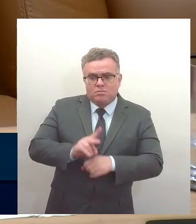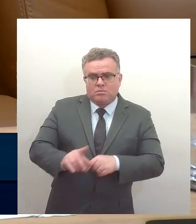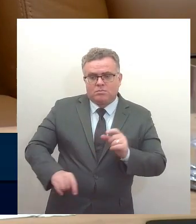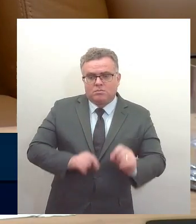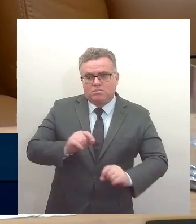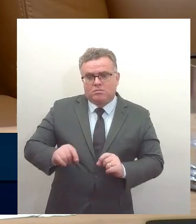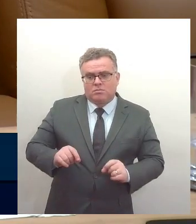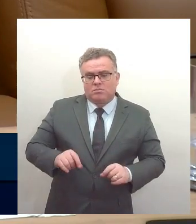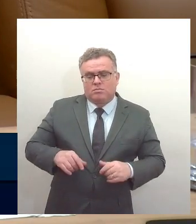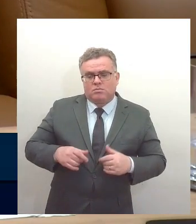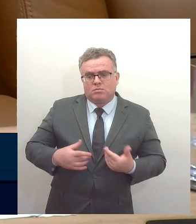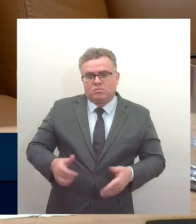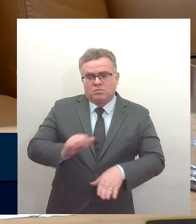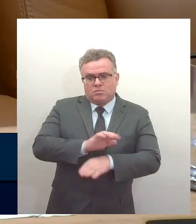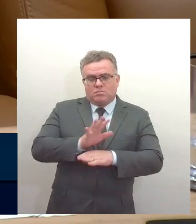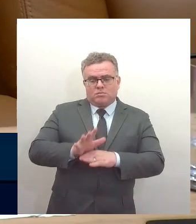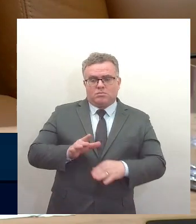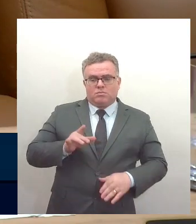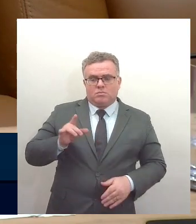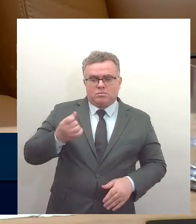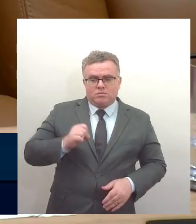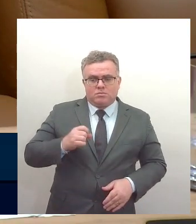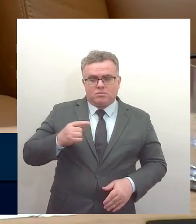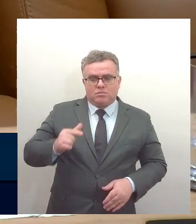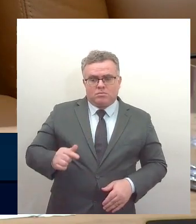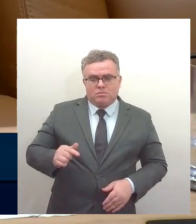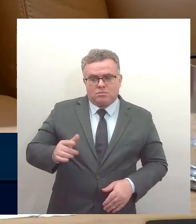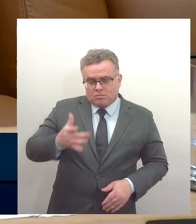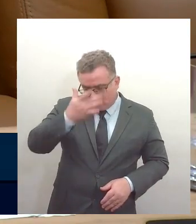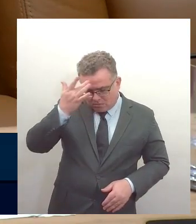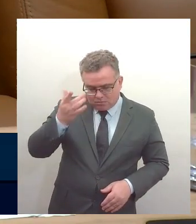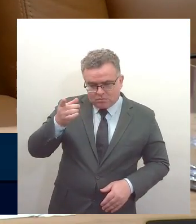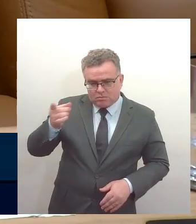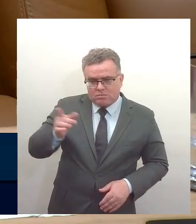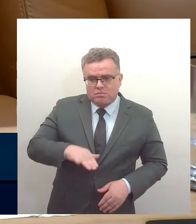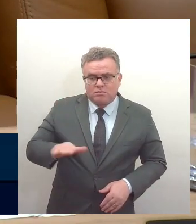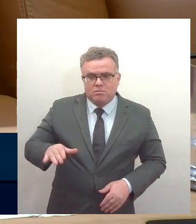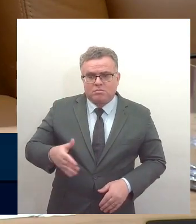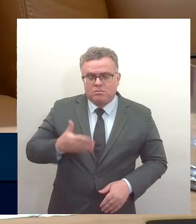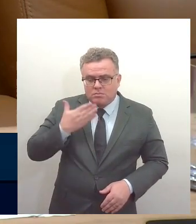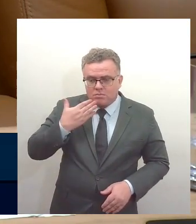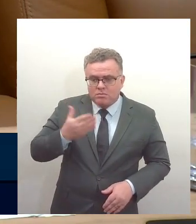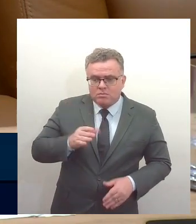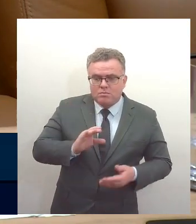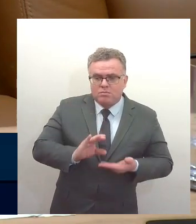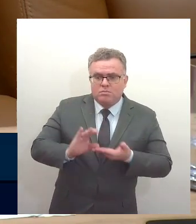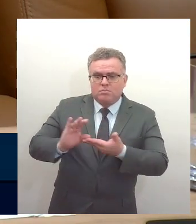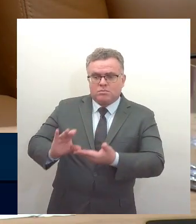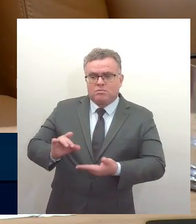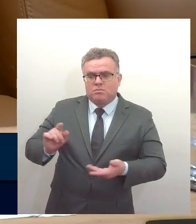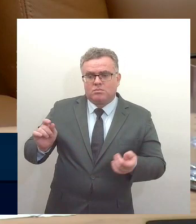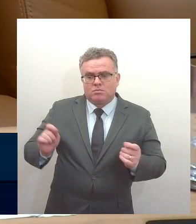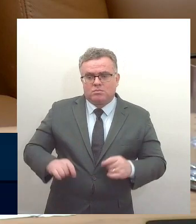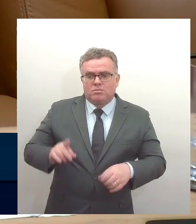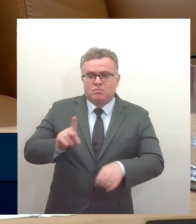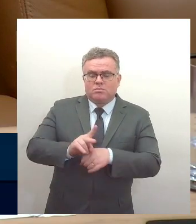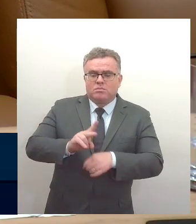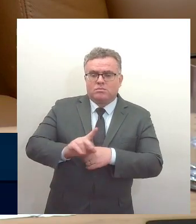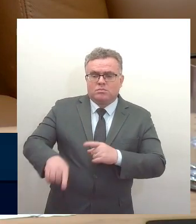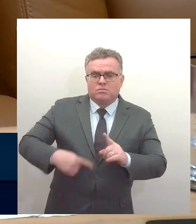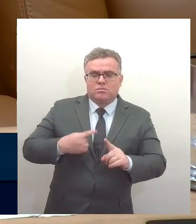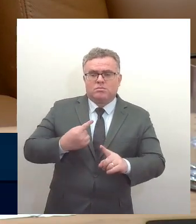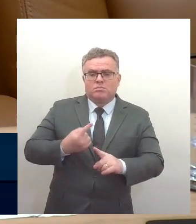autistas. E pedir também emenda para essa associação, para que ela possa atender mais autistas e prestar mais serviço à nossa população. Quero